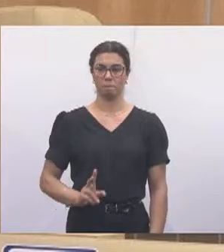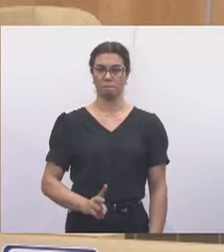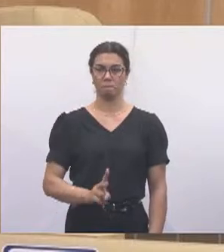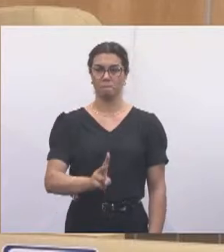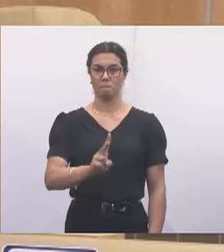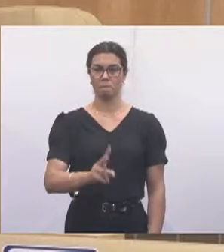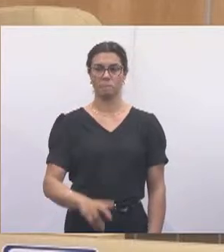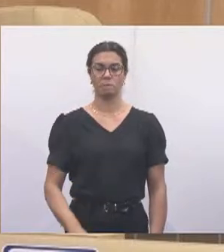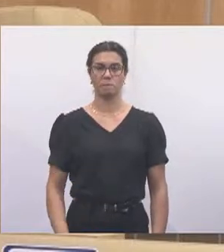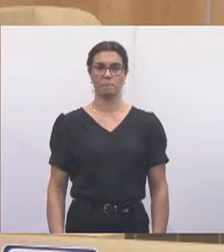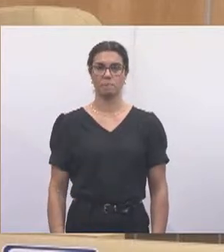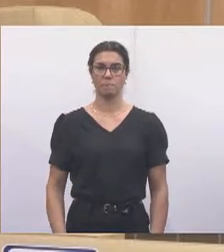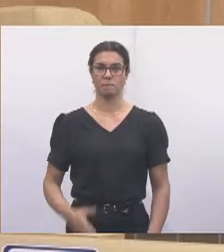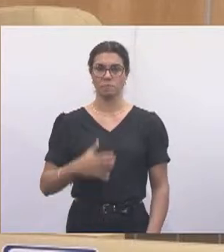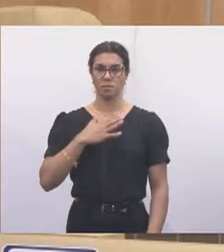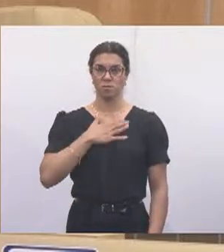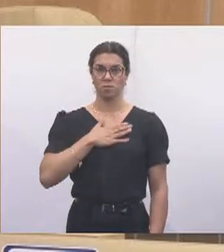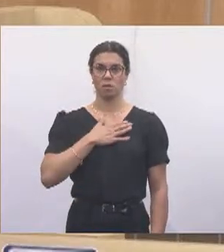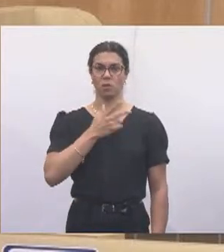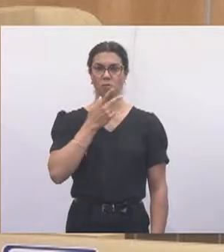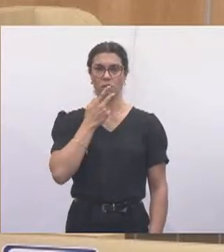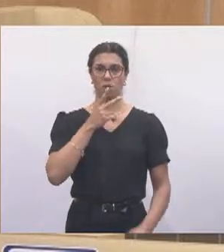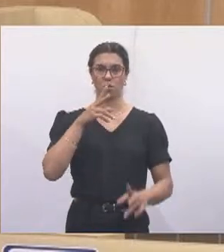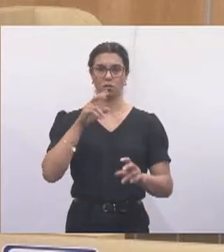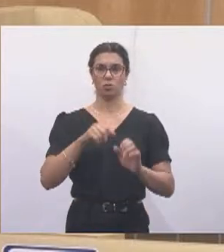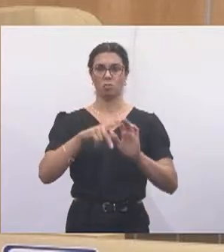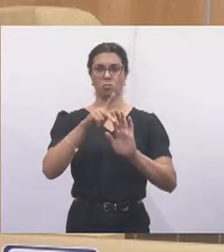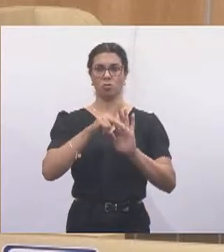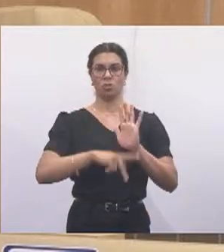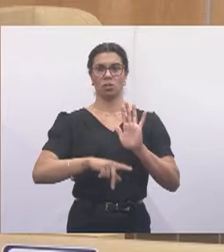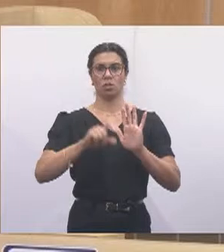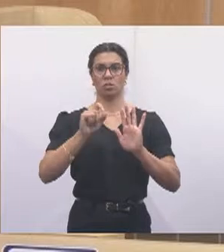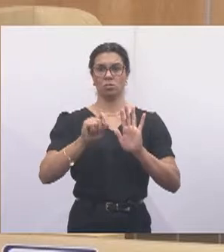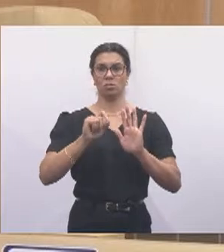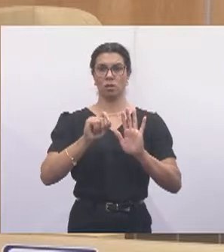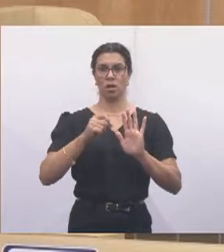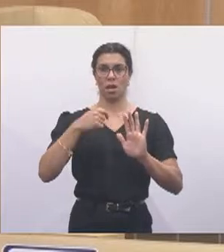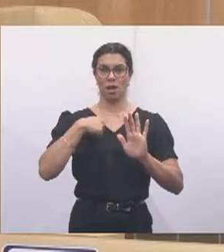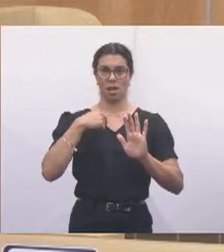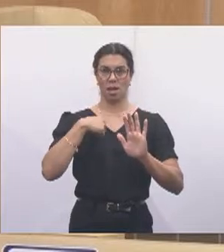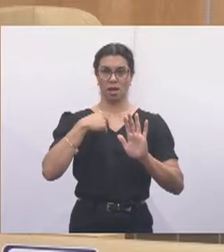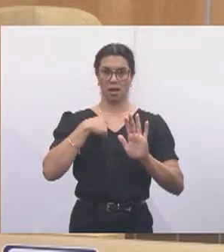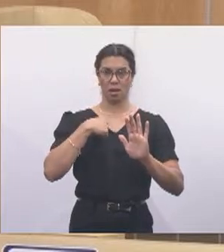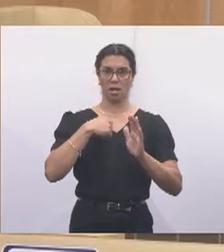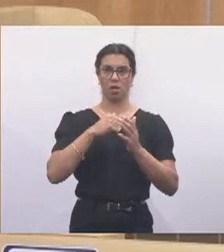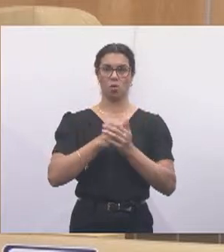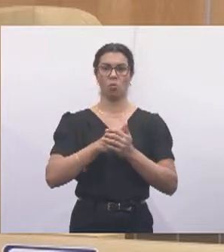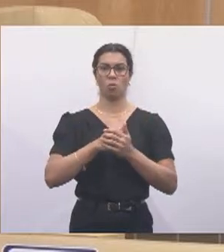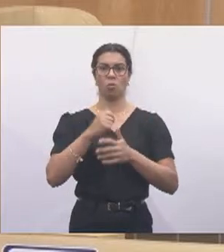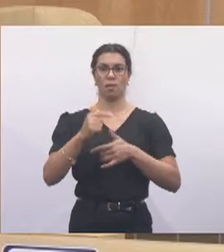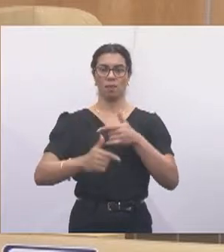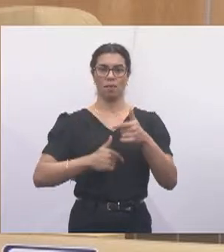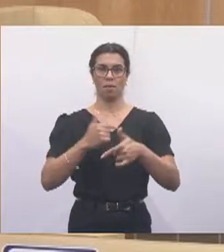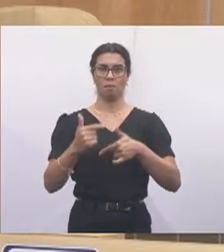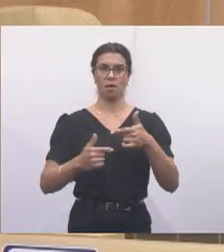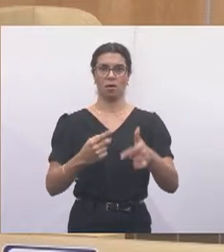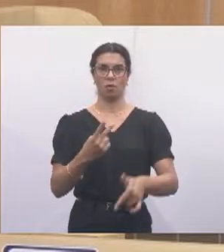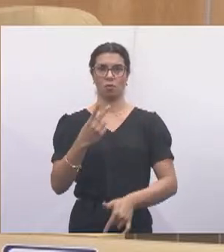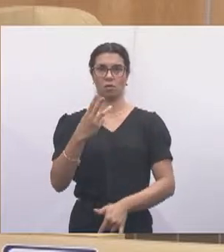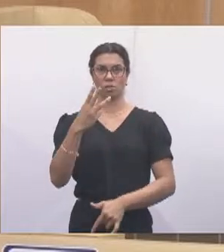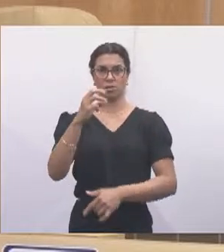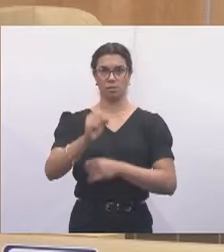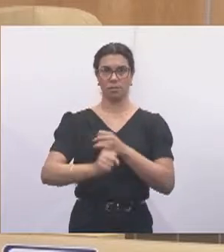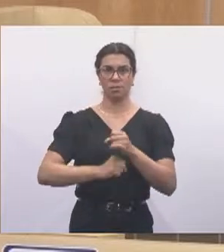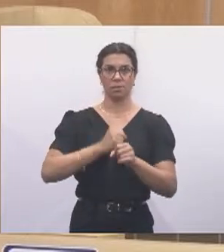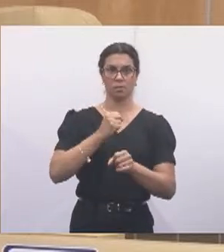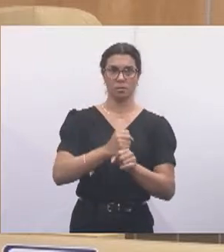Continuando, gostaria de falar o seguinte sobre o projeto. Sou funcionário de carreira do Estado, há 23 anos professor, estou há